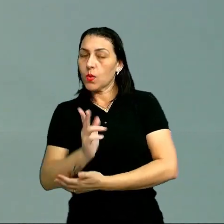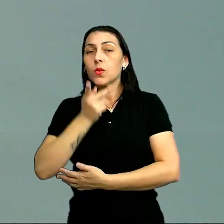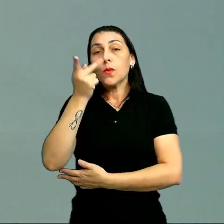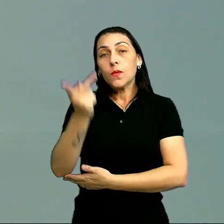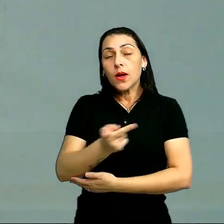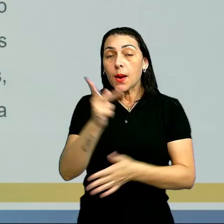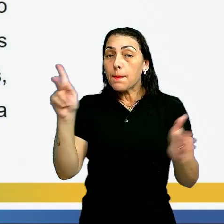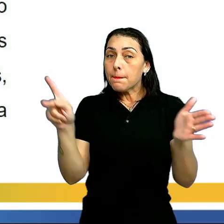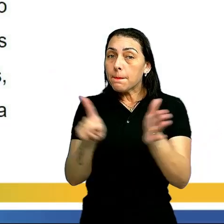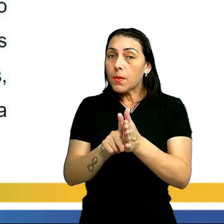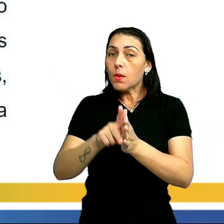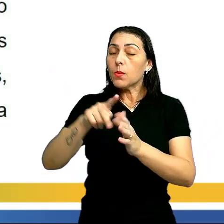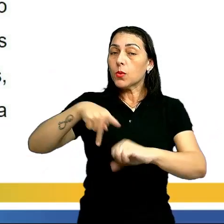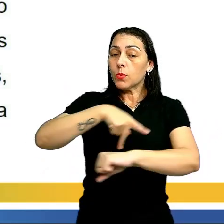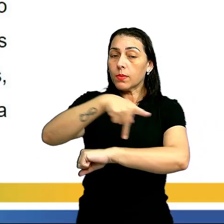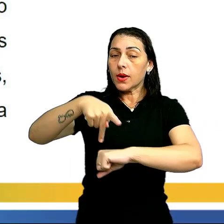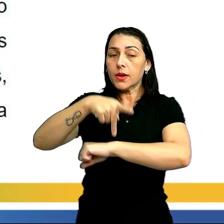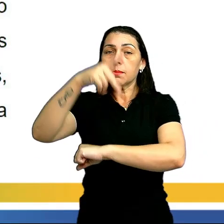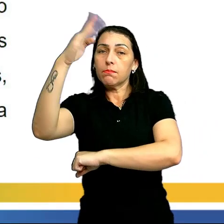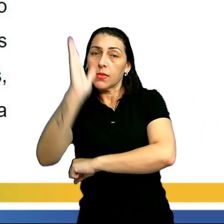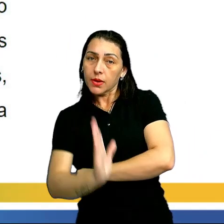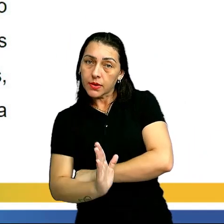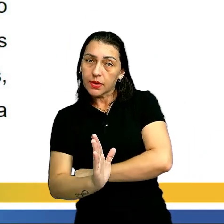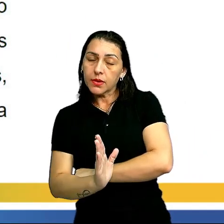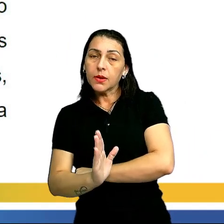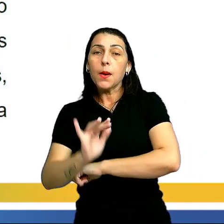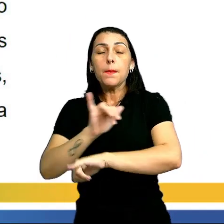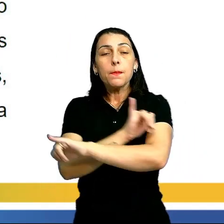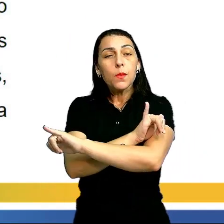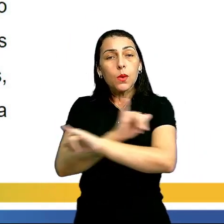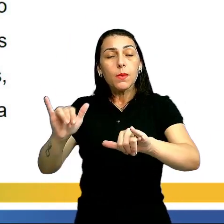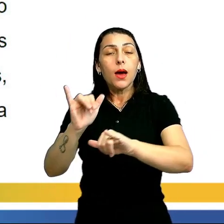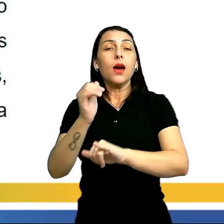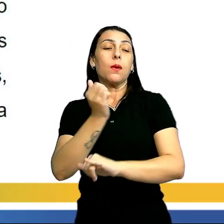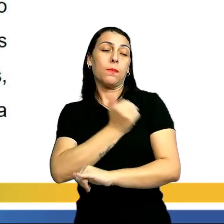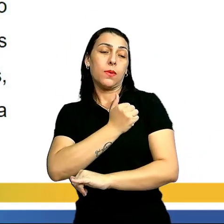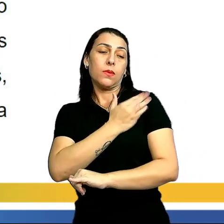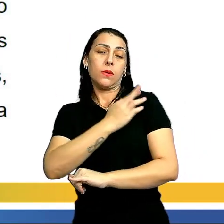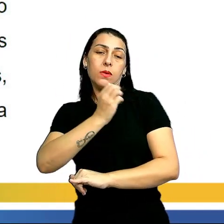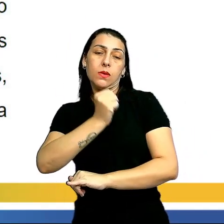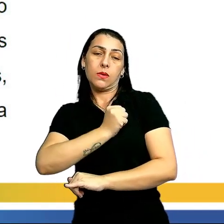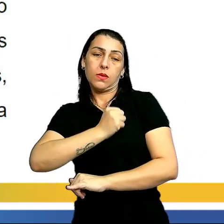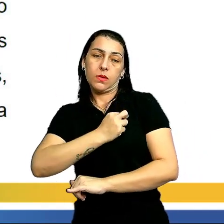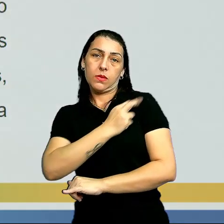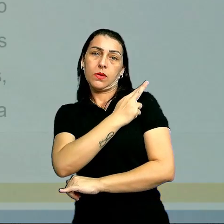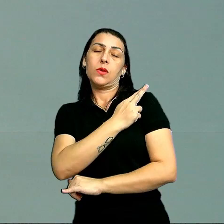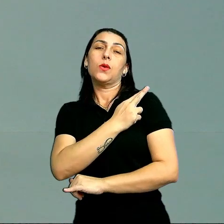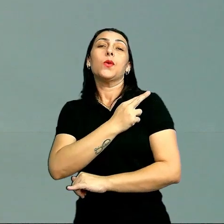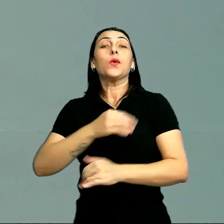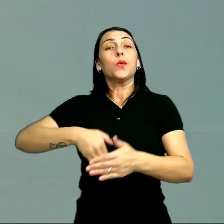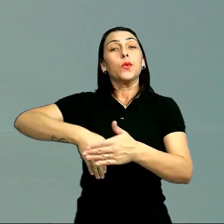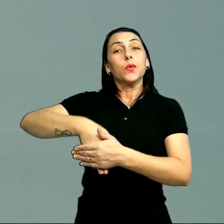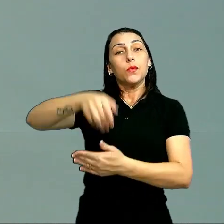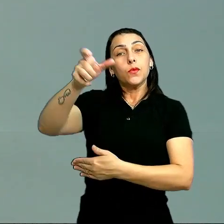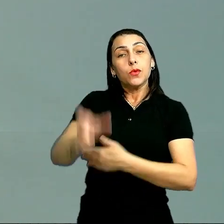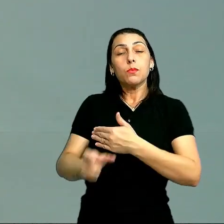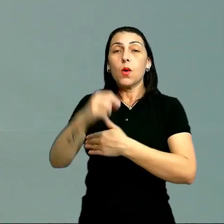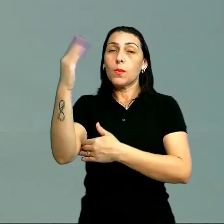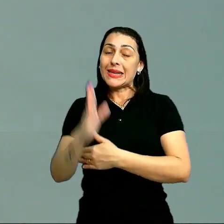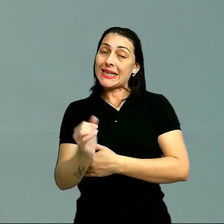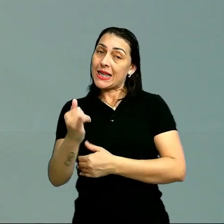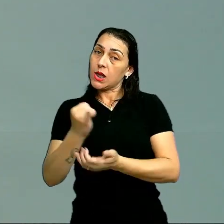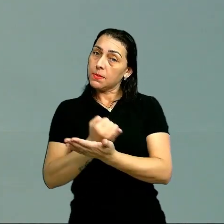falando especificamente do Brasil, propagando o preconceito racial no futebol brasileiro. Se eu estou na